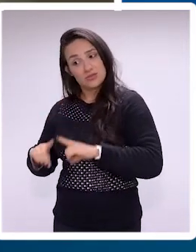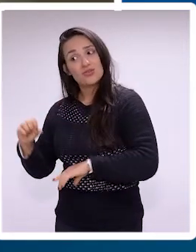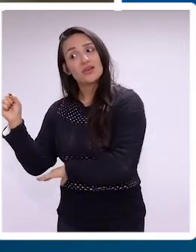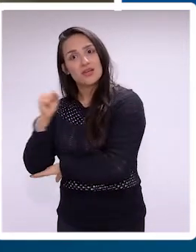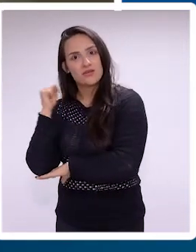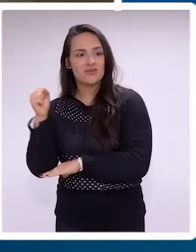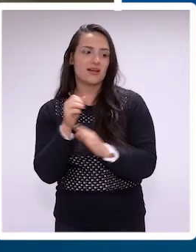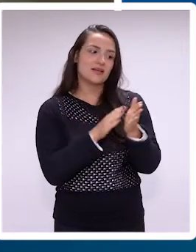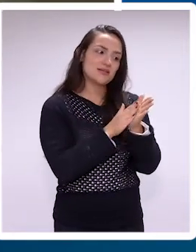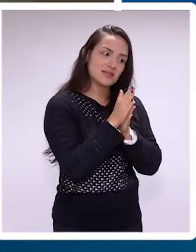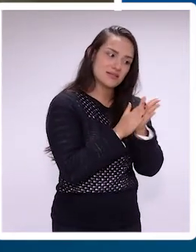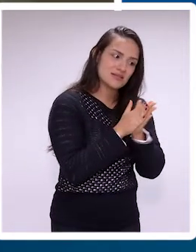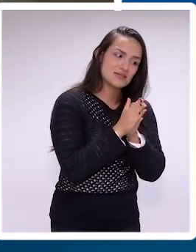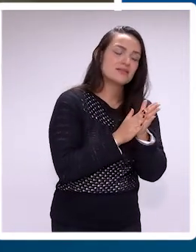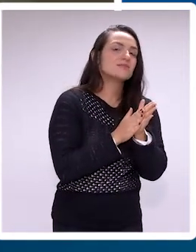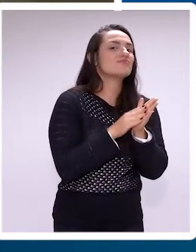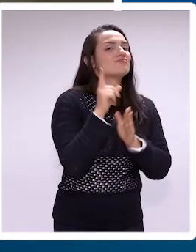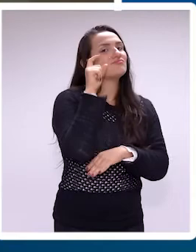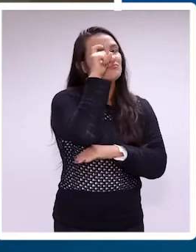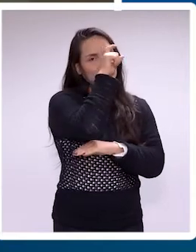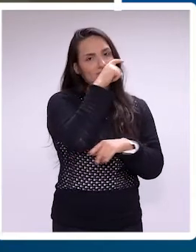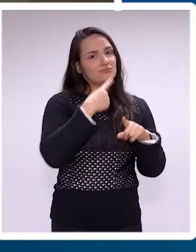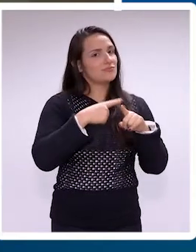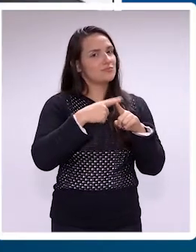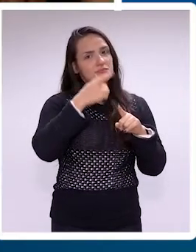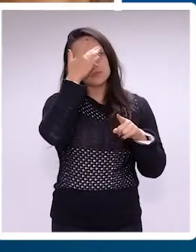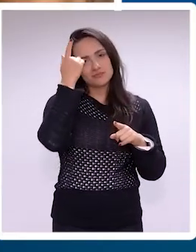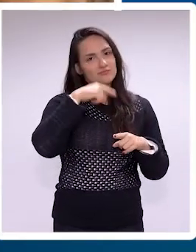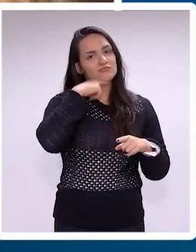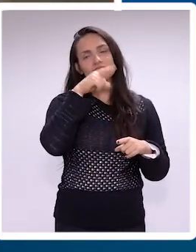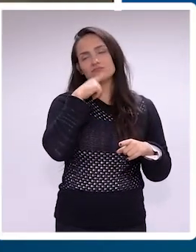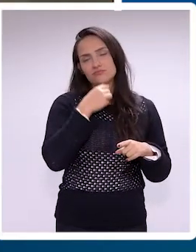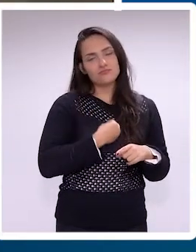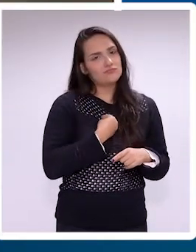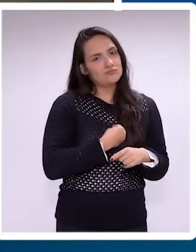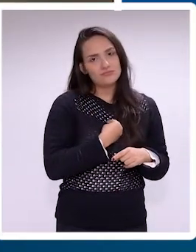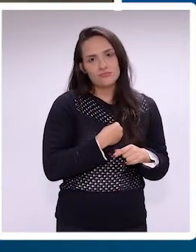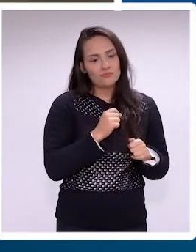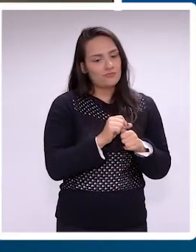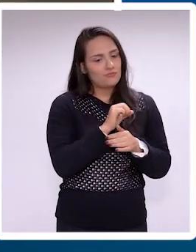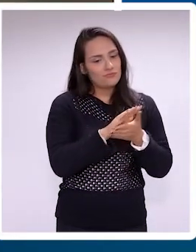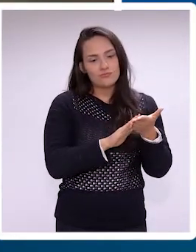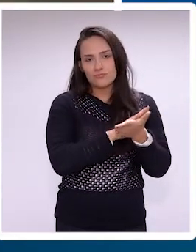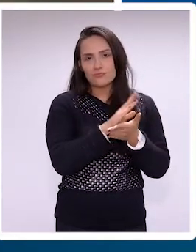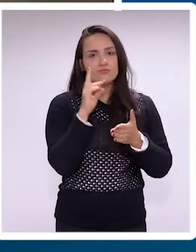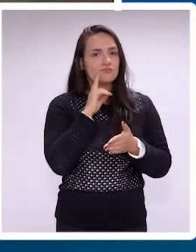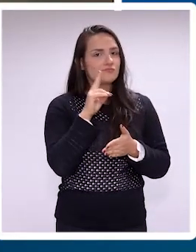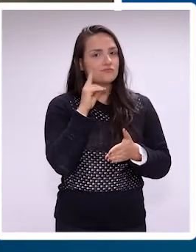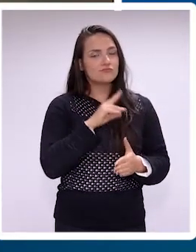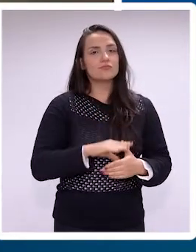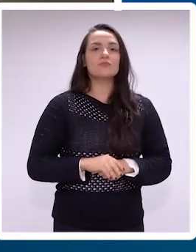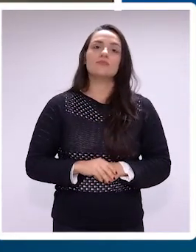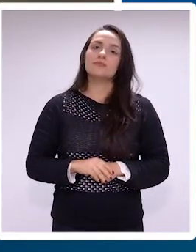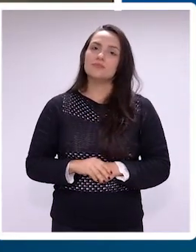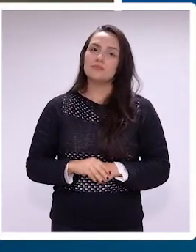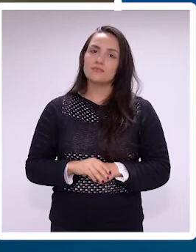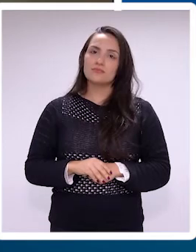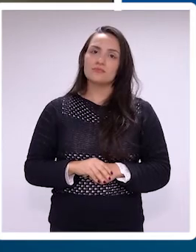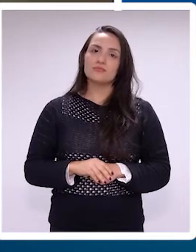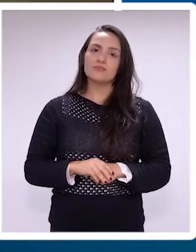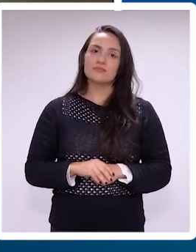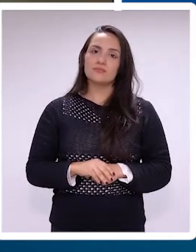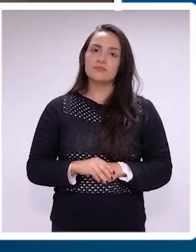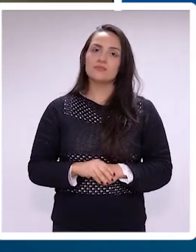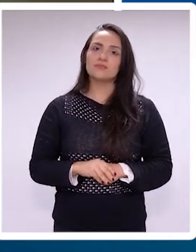incapacidade em realizar as suas atividades. Doutor, eu queria que o senhor desse algumas dicas para as pessoas que estão